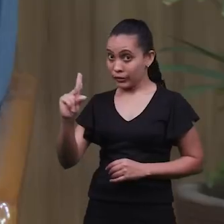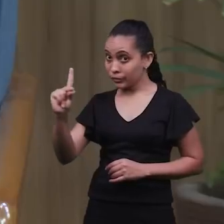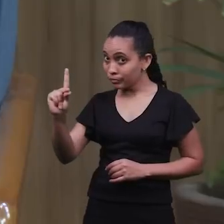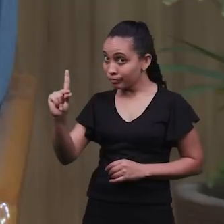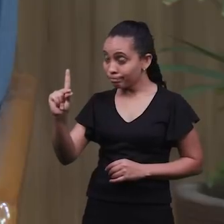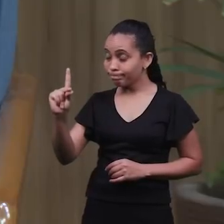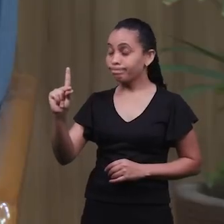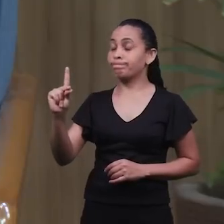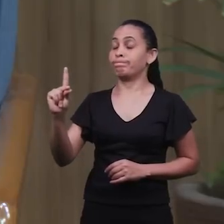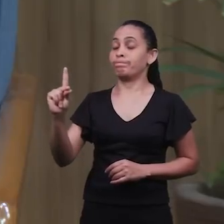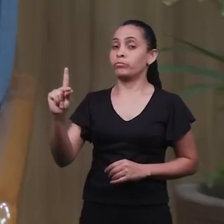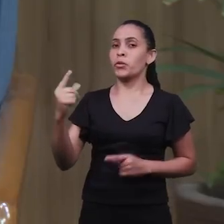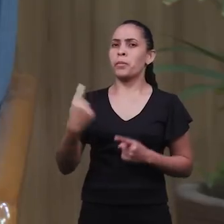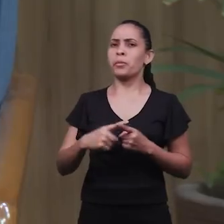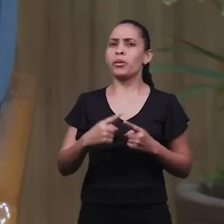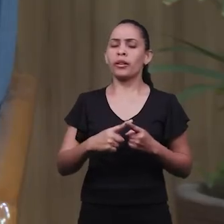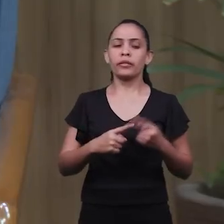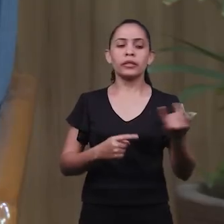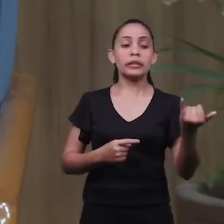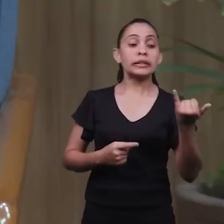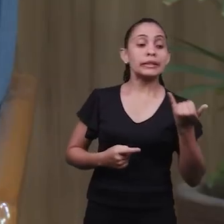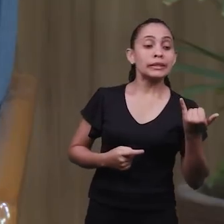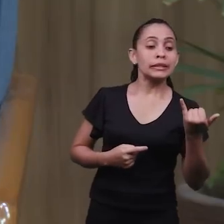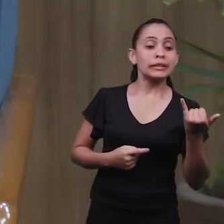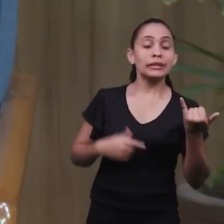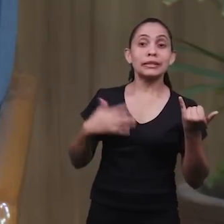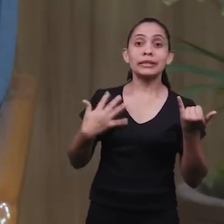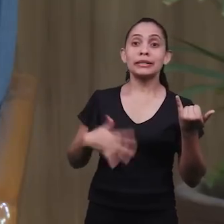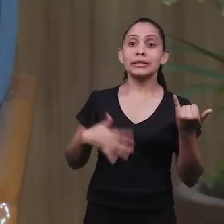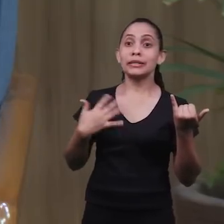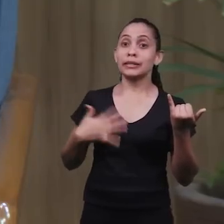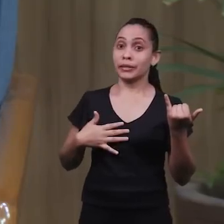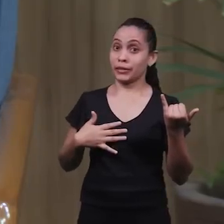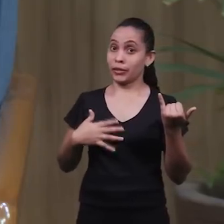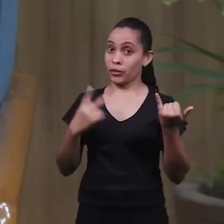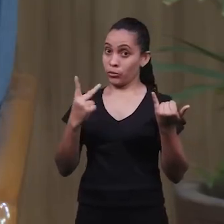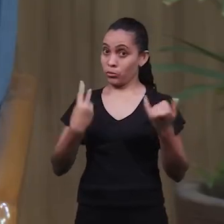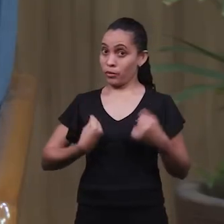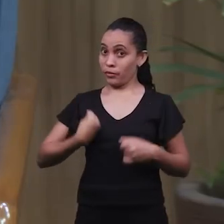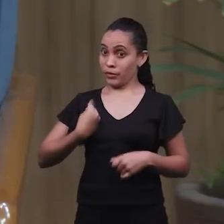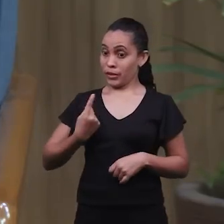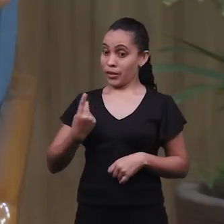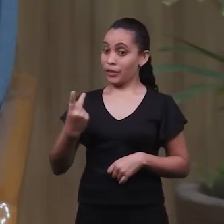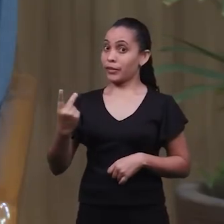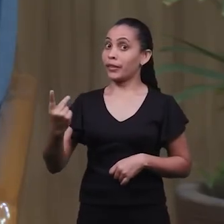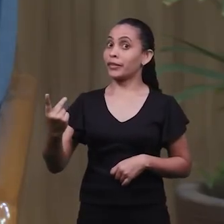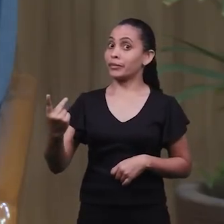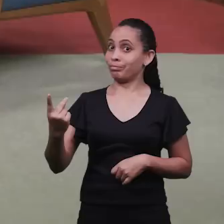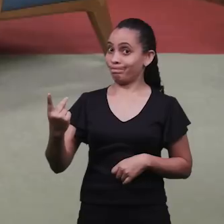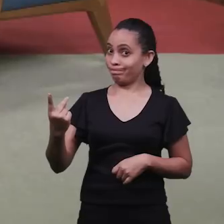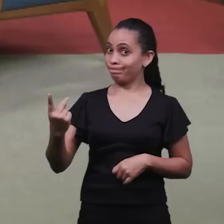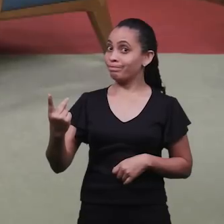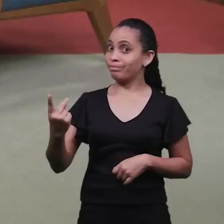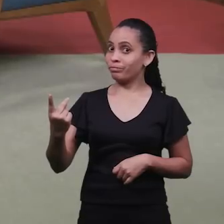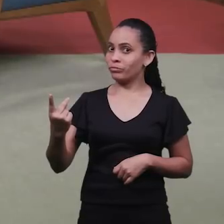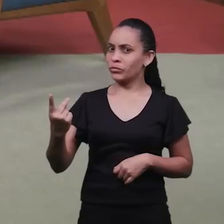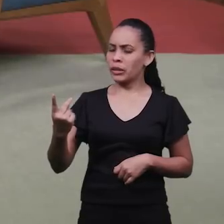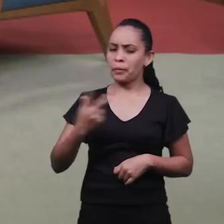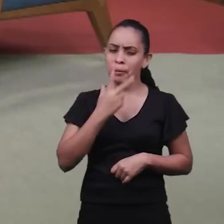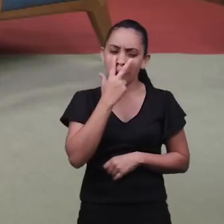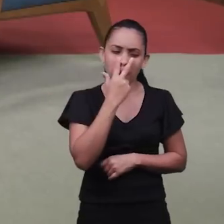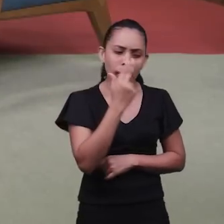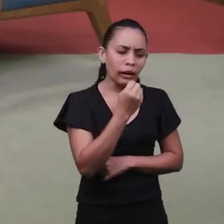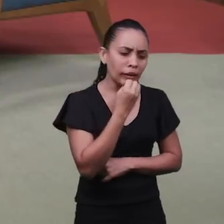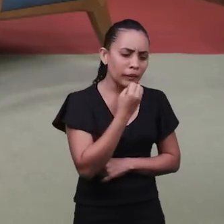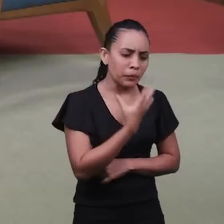finita, por que então dar ouvidos àquilo que põe em risco a vida eterna? É isso mesmo. Em função de algo